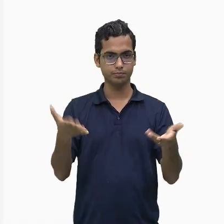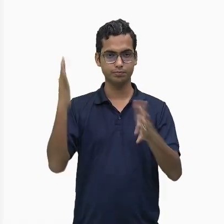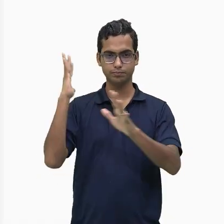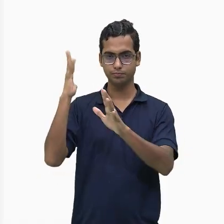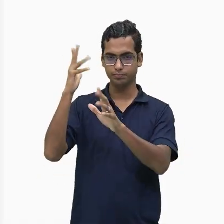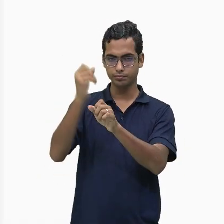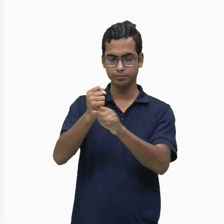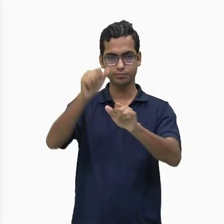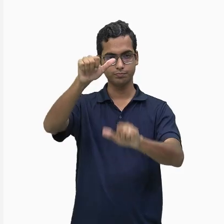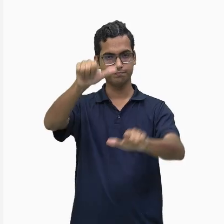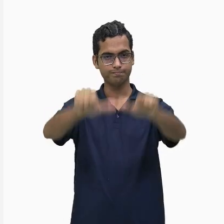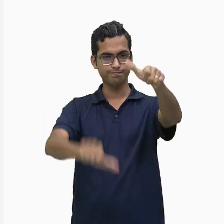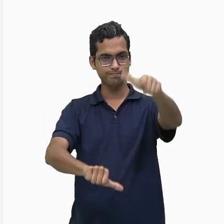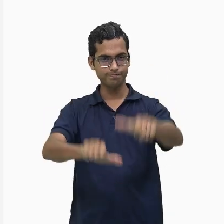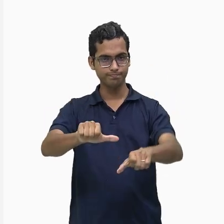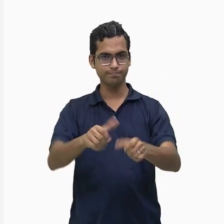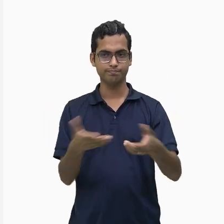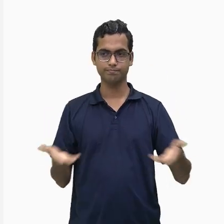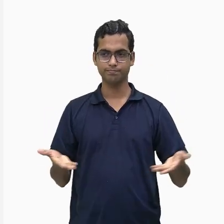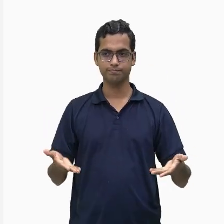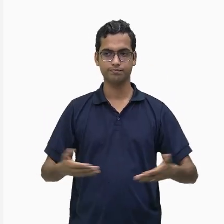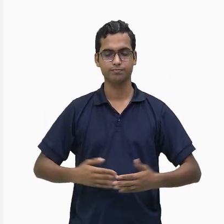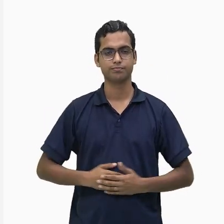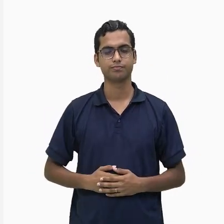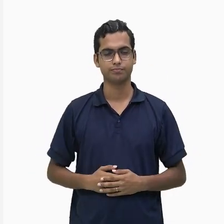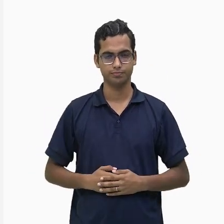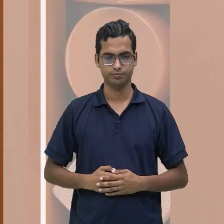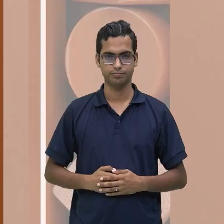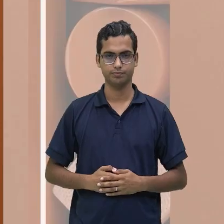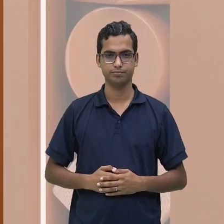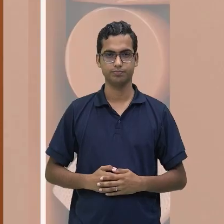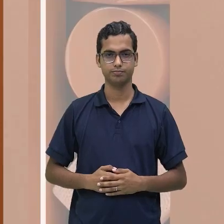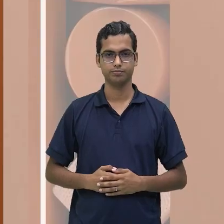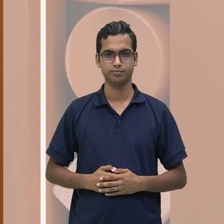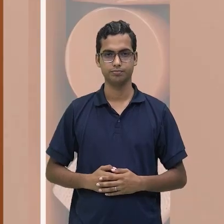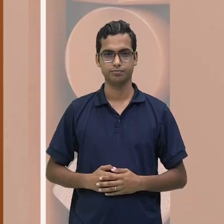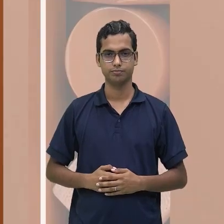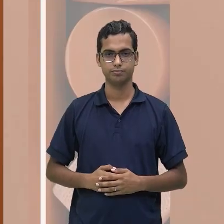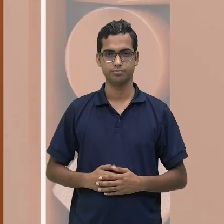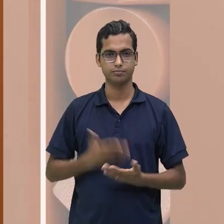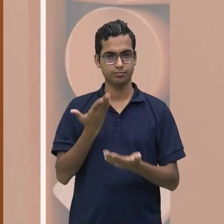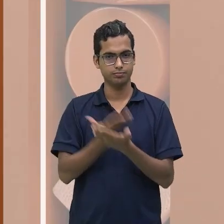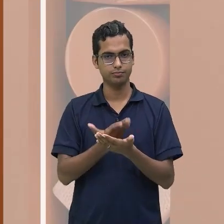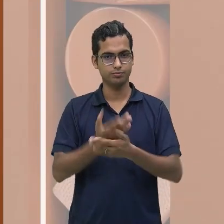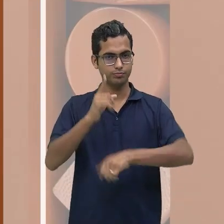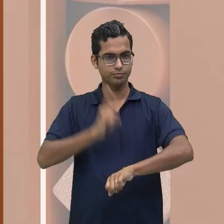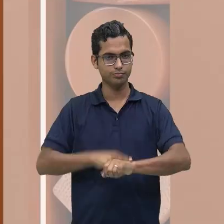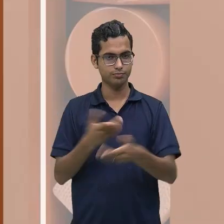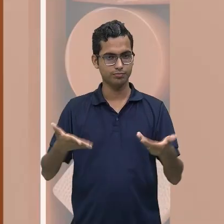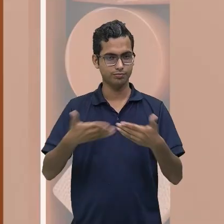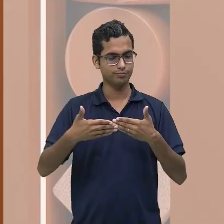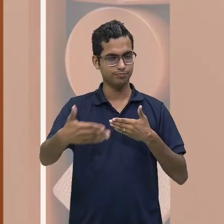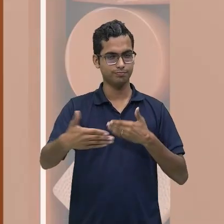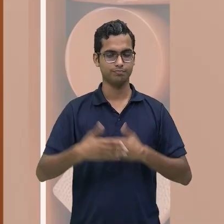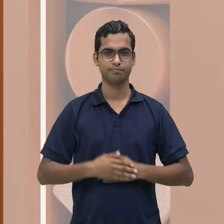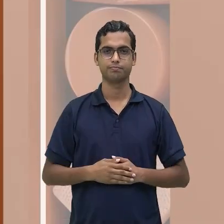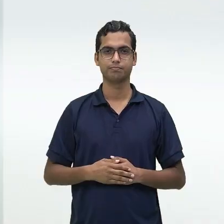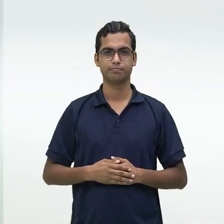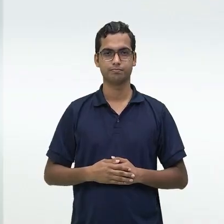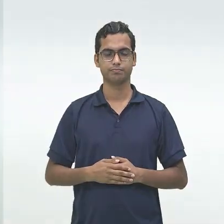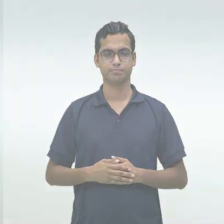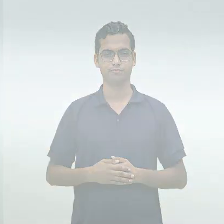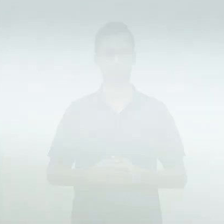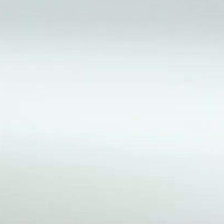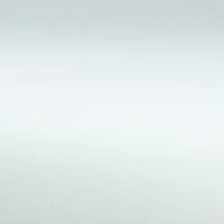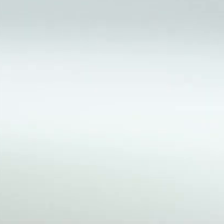teremos aí a revisão e a avaliação. Então, vamos para o momento da nossa aula.